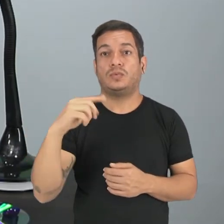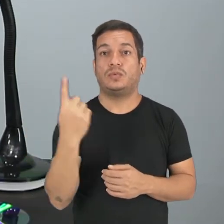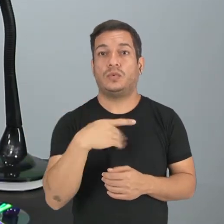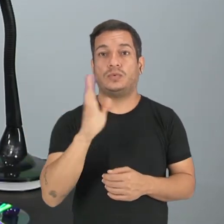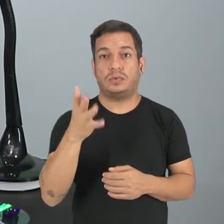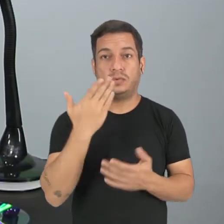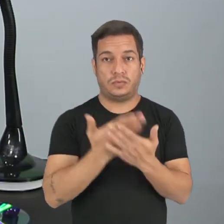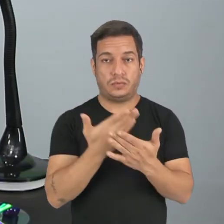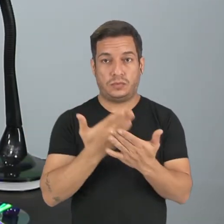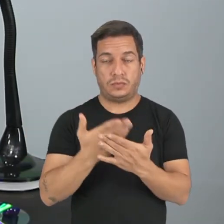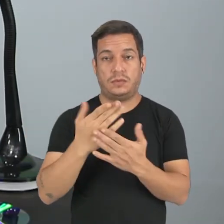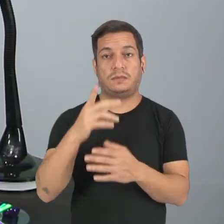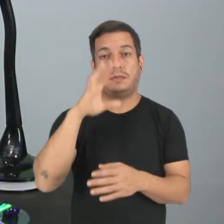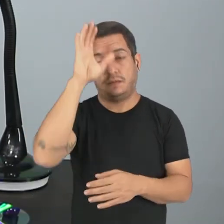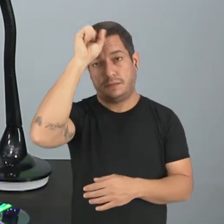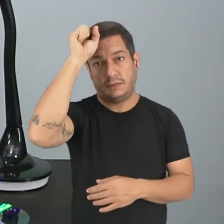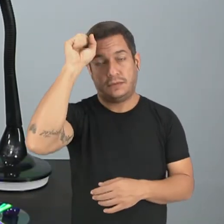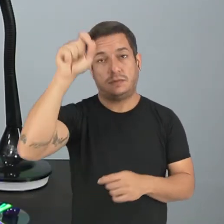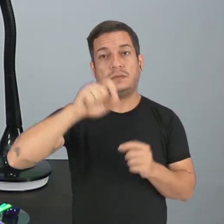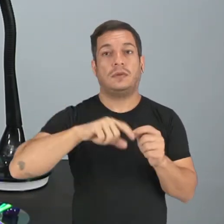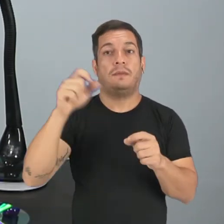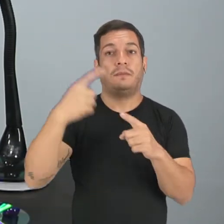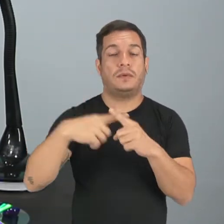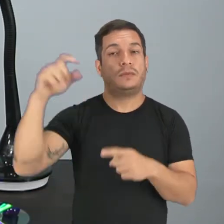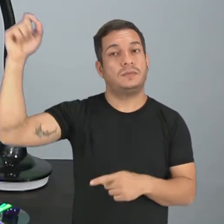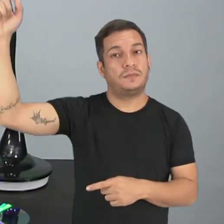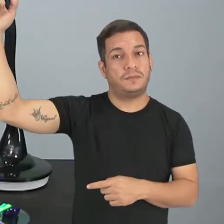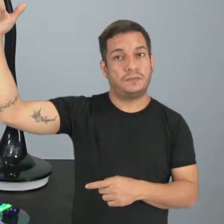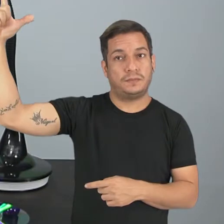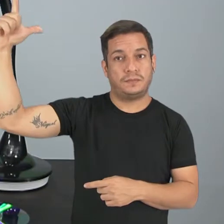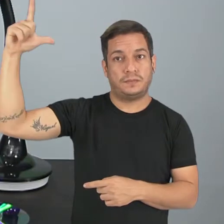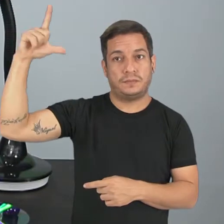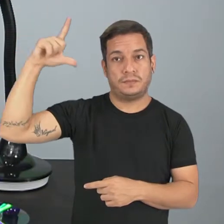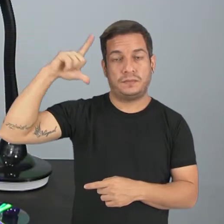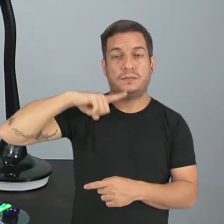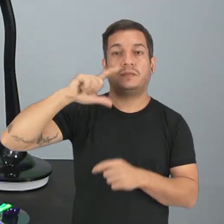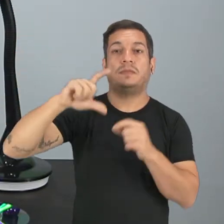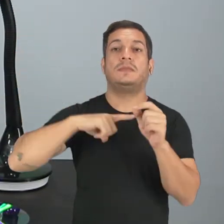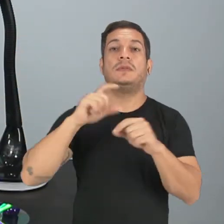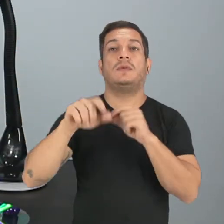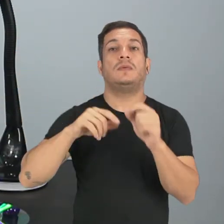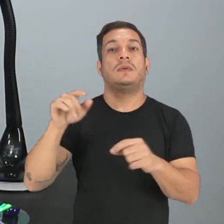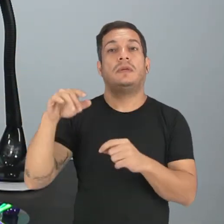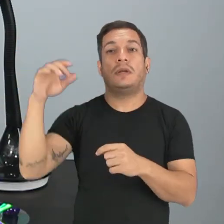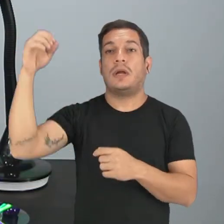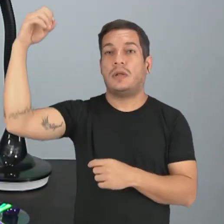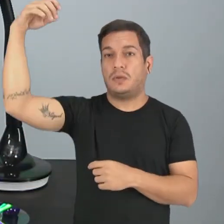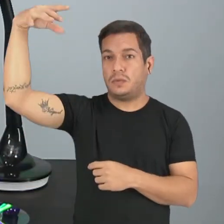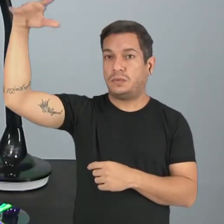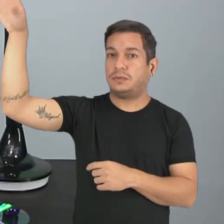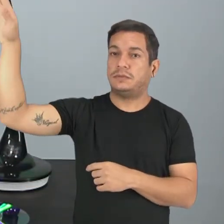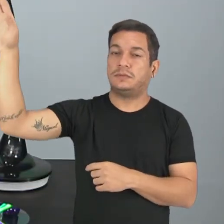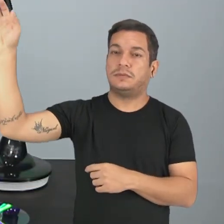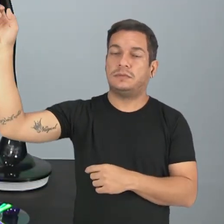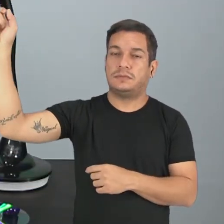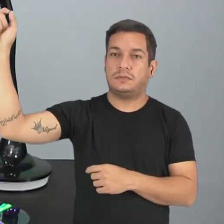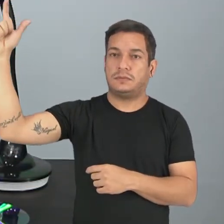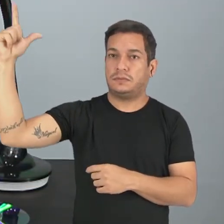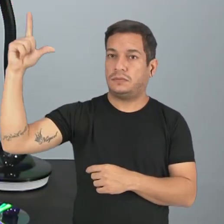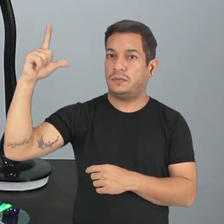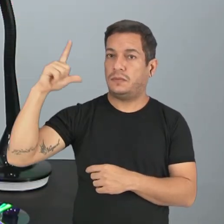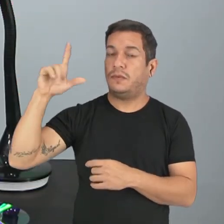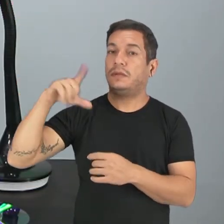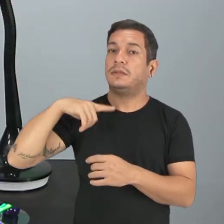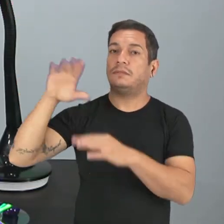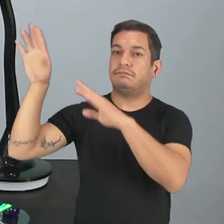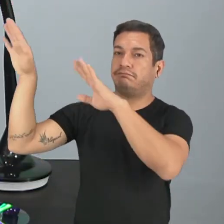estudamos e aprendemos. Por quê? Porque o Sol, ele produz a sua própria luz. E aí, após